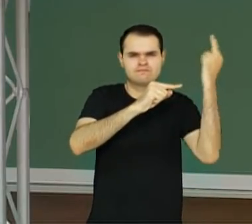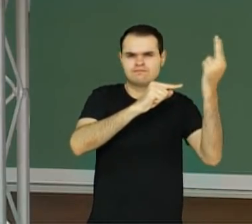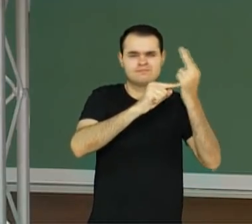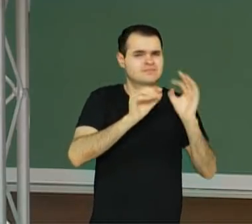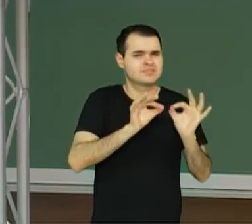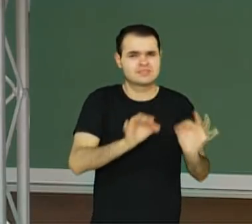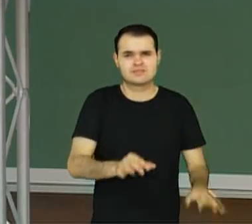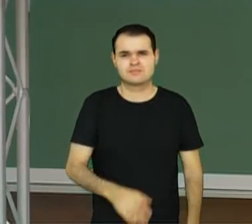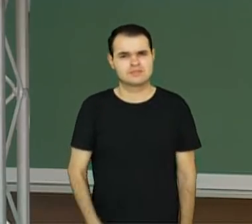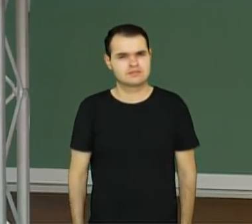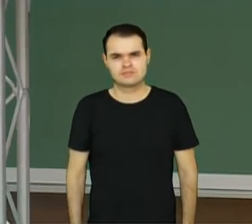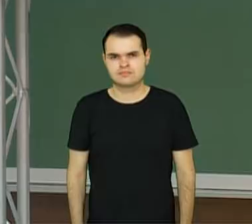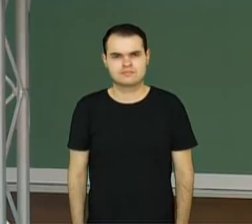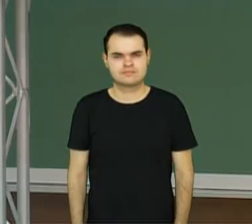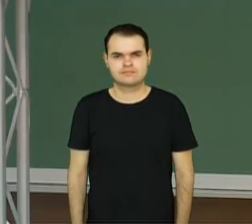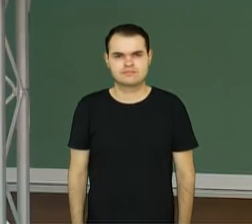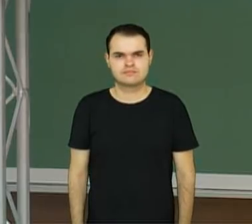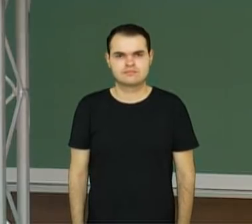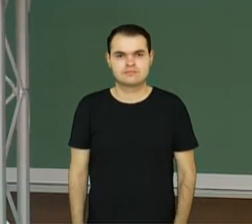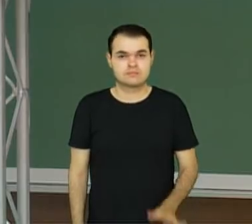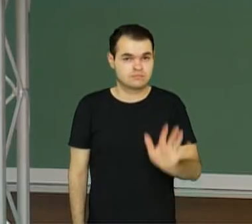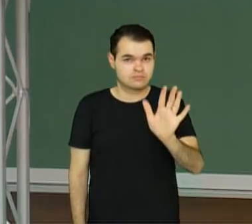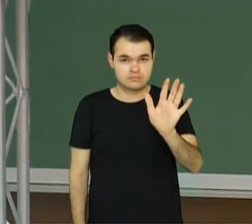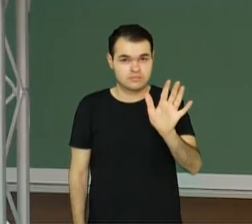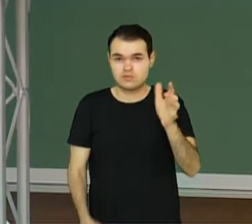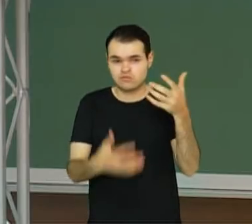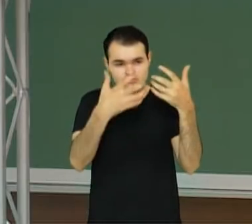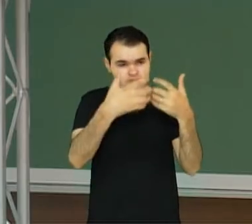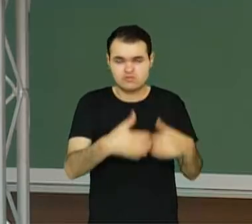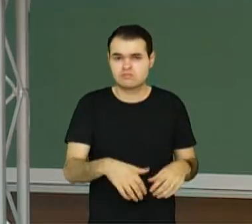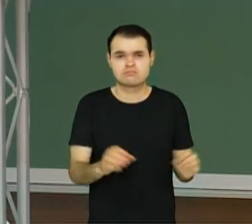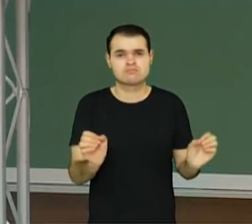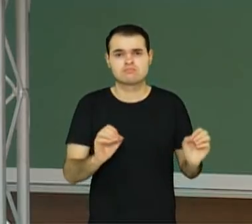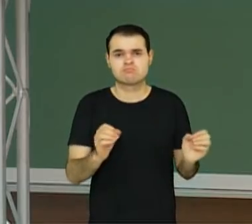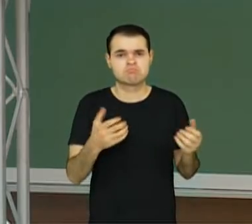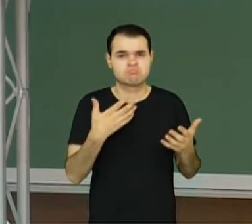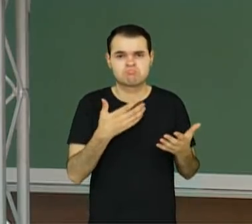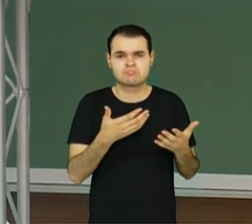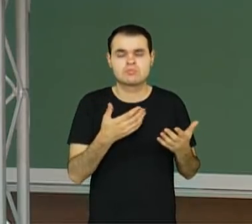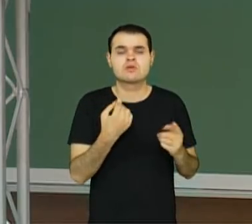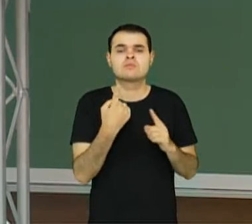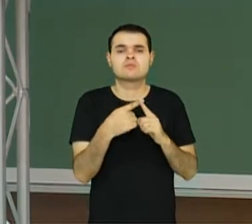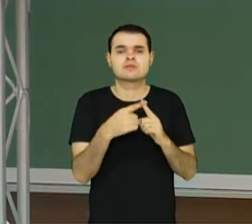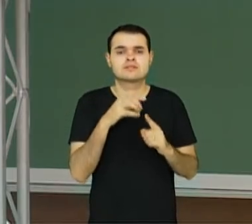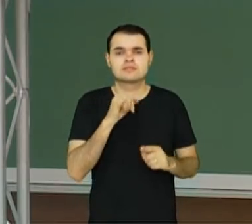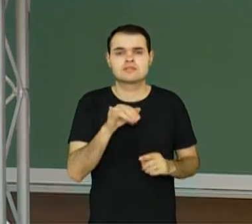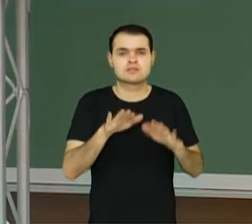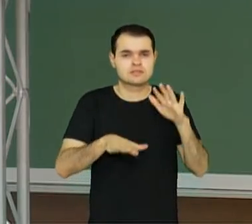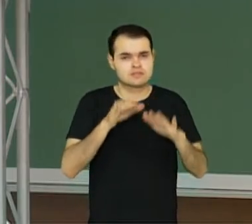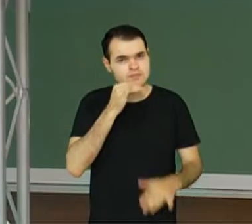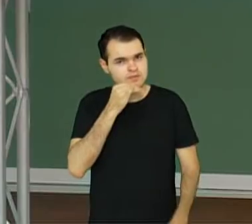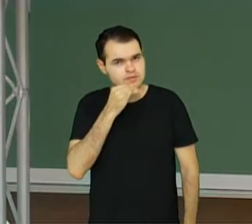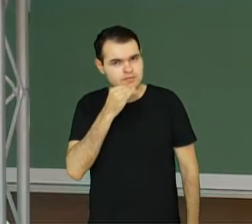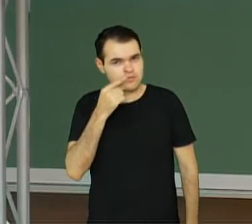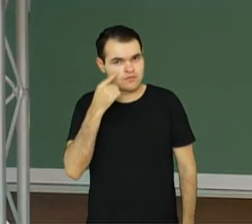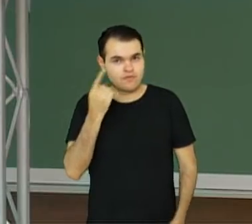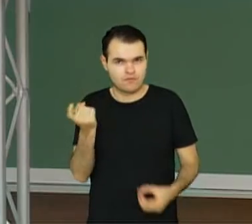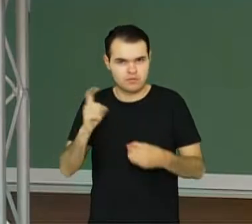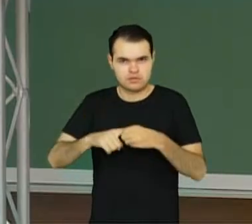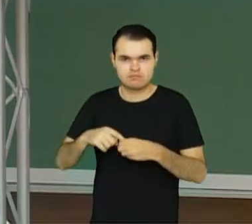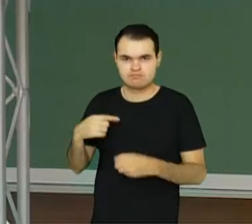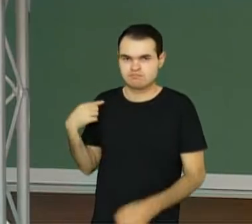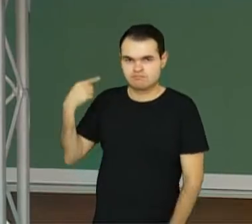simples, tá? Mas perceba como isso não vai funcionar em nenhum momento, tá? Se eu isolar o exercício, ó, vamos voltar lá para o que a gente